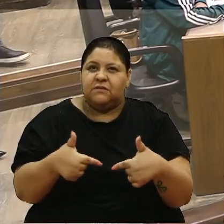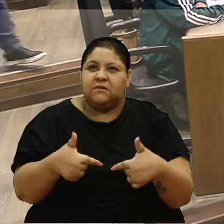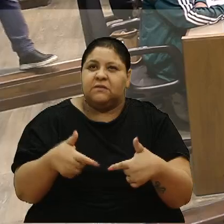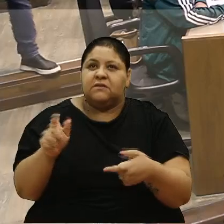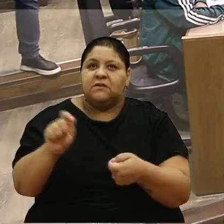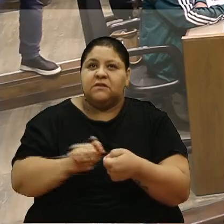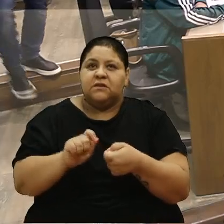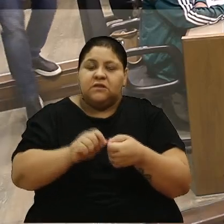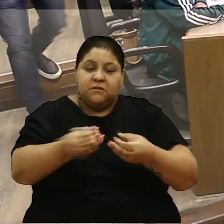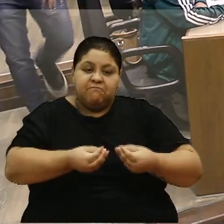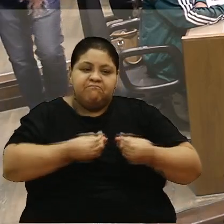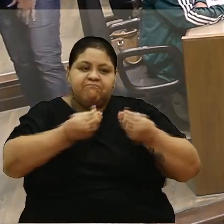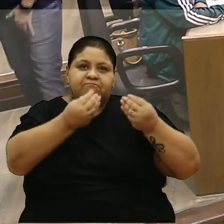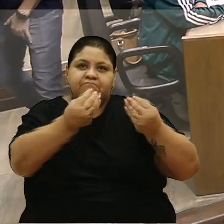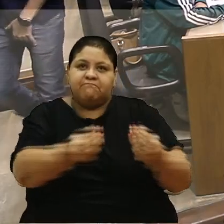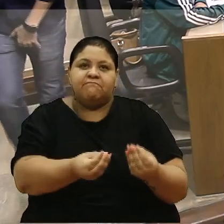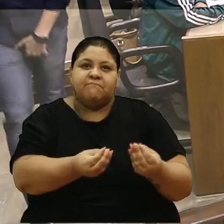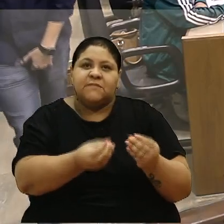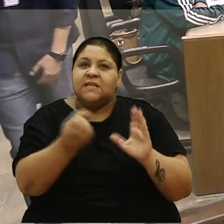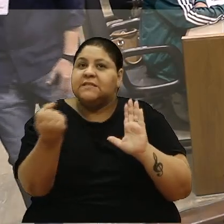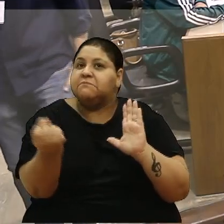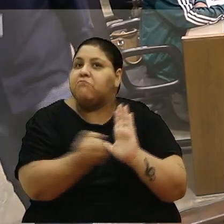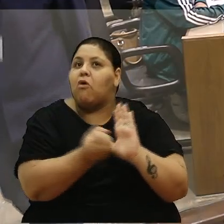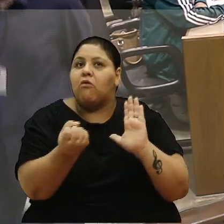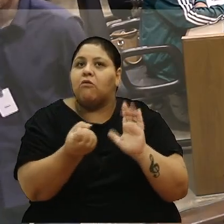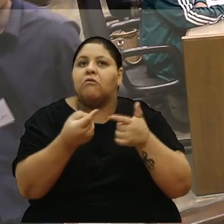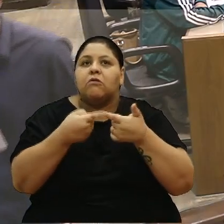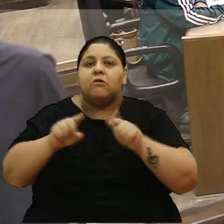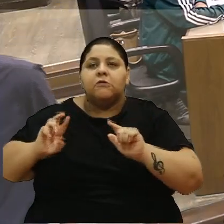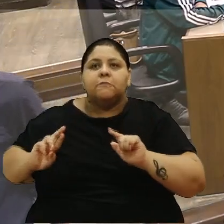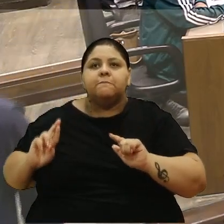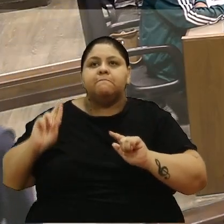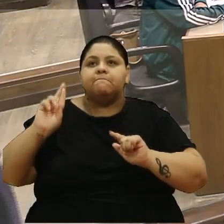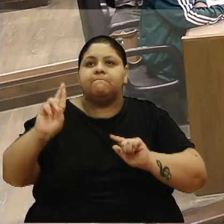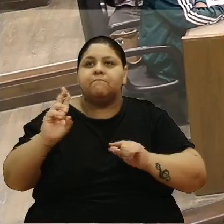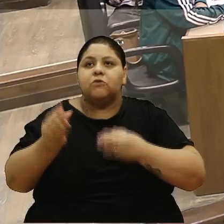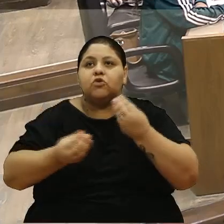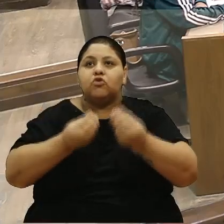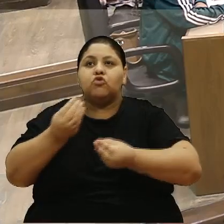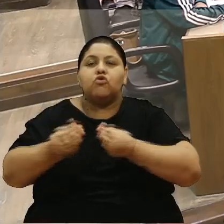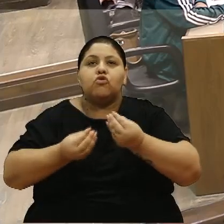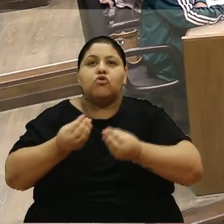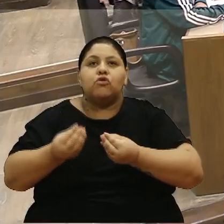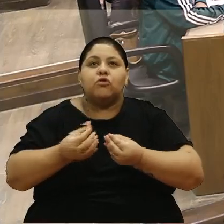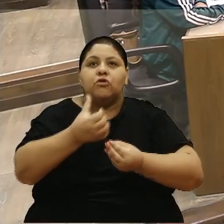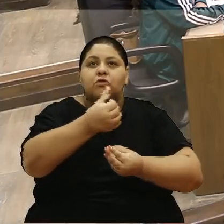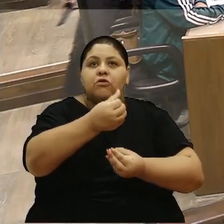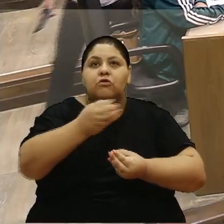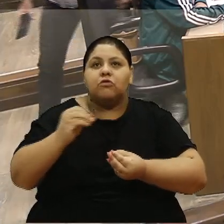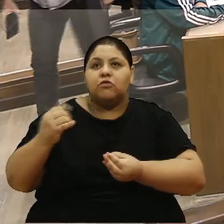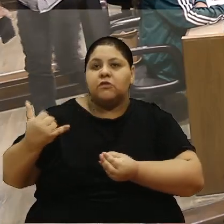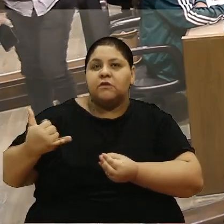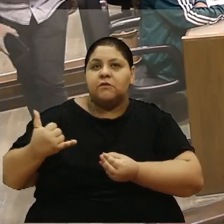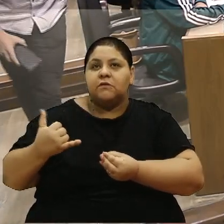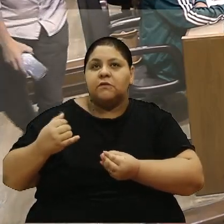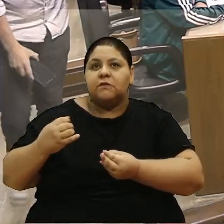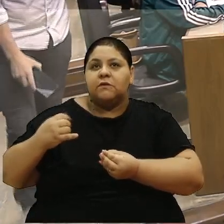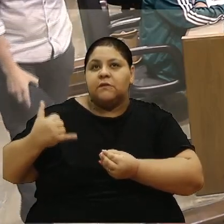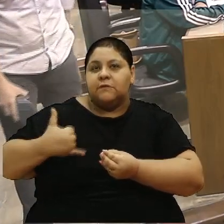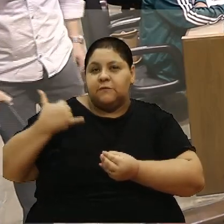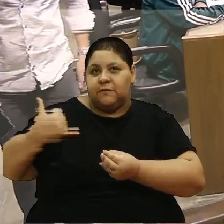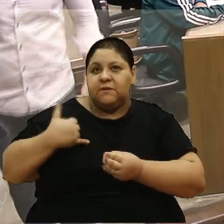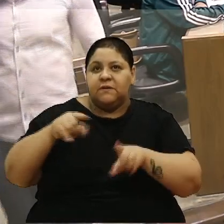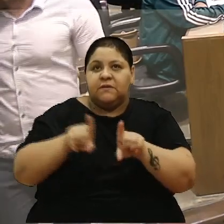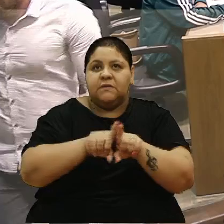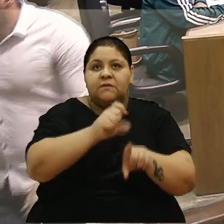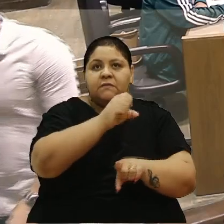fazer a adoção, é meramente simbólico, mas que representa muito do que ele foi nos 60 anos que ele teve na empresa e nos seus 80